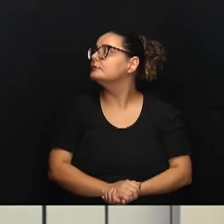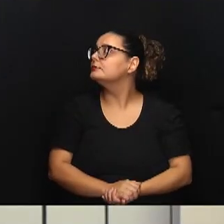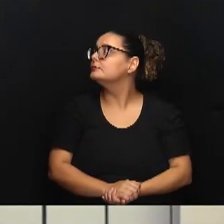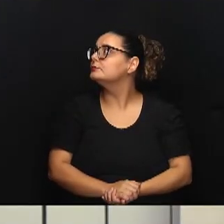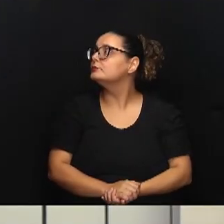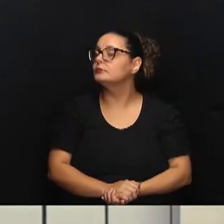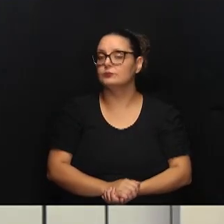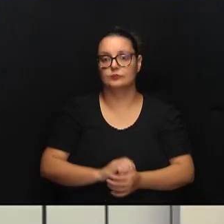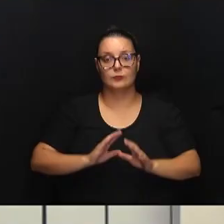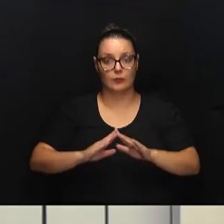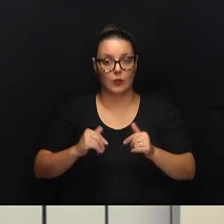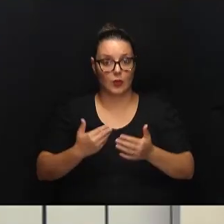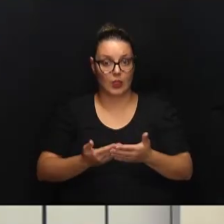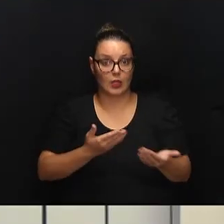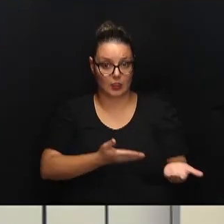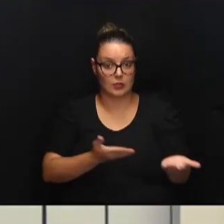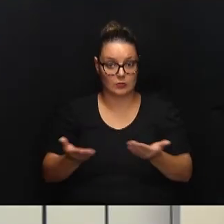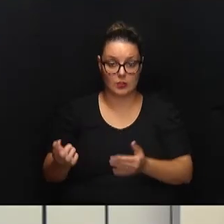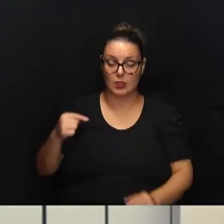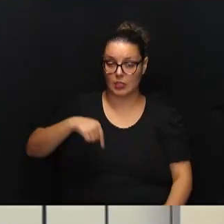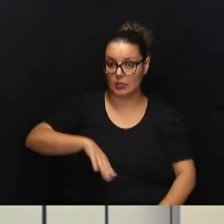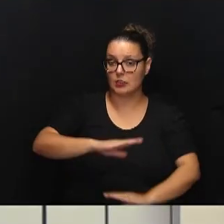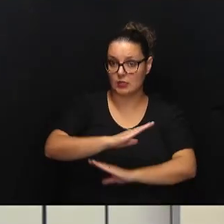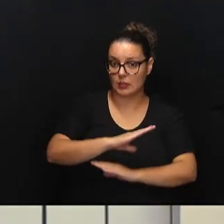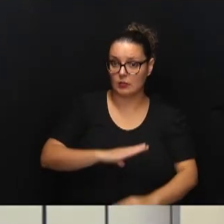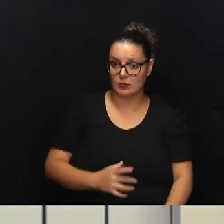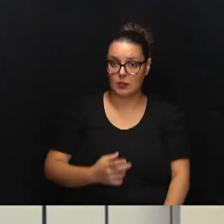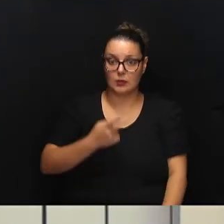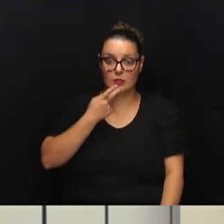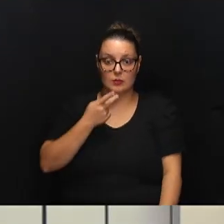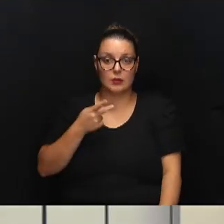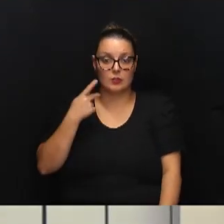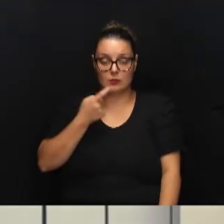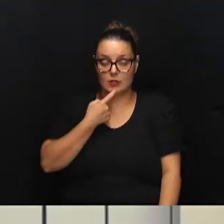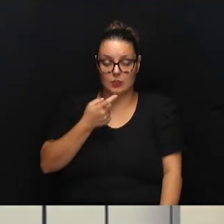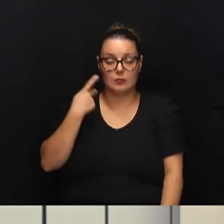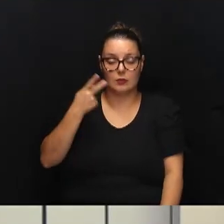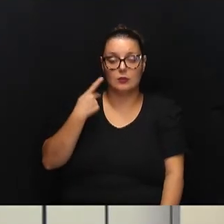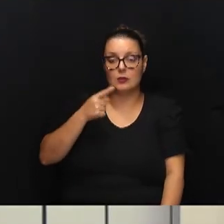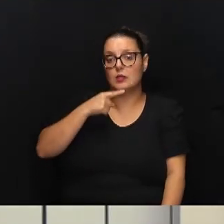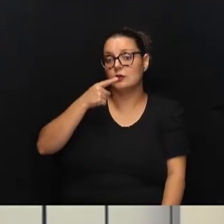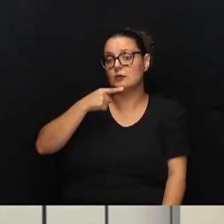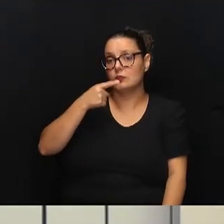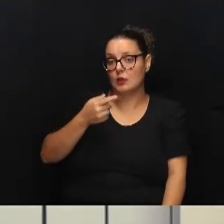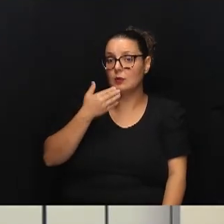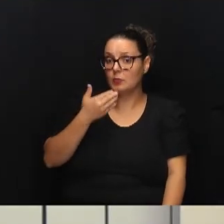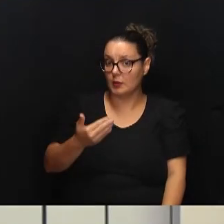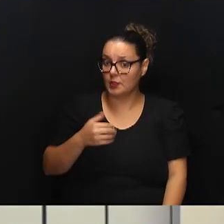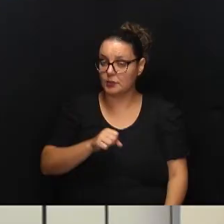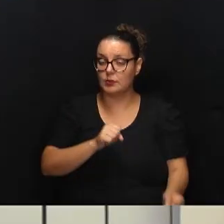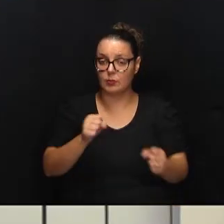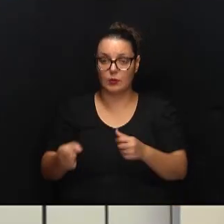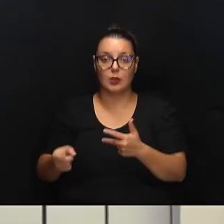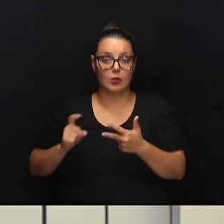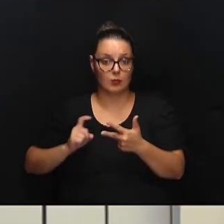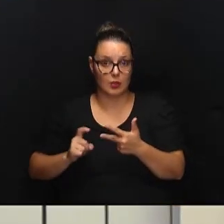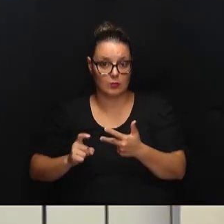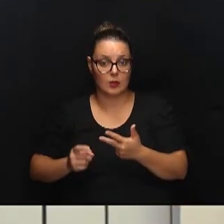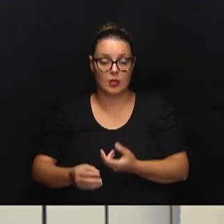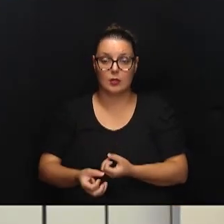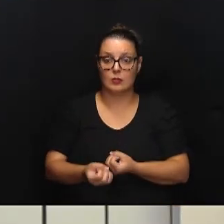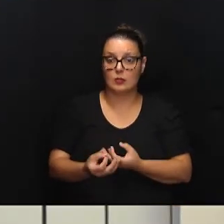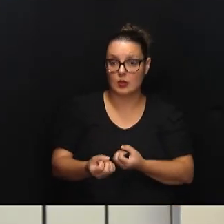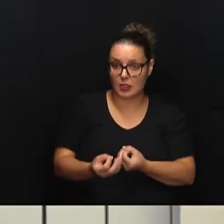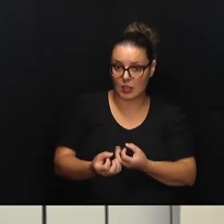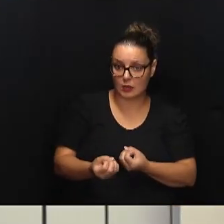Um requerimento apresentado aqui na Câmara pelo vereador Eduardo Magoga solicita ao Poder Executivo